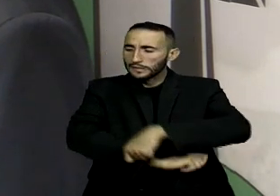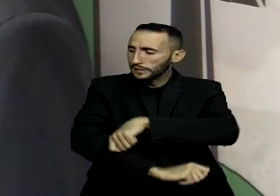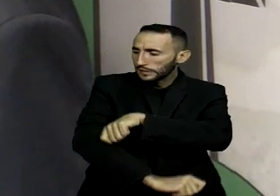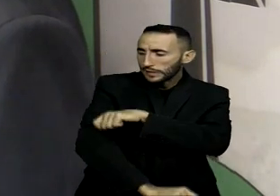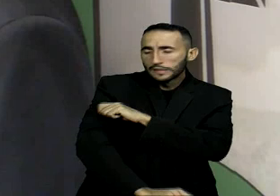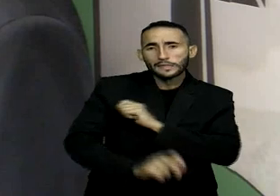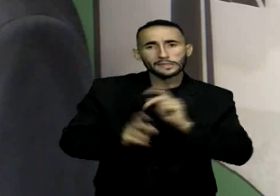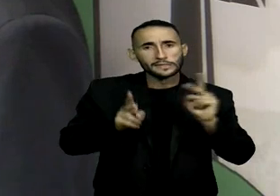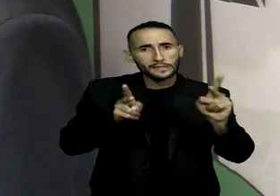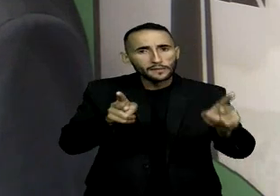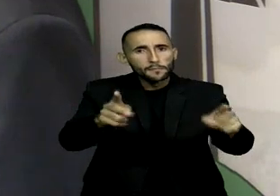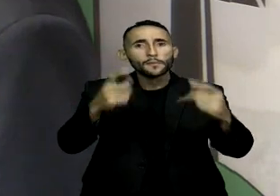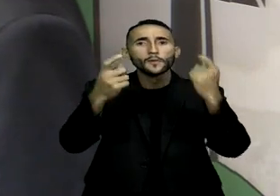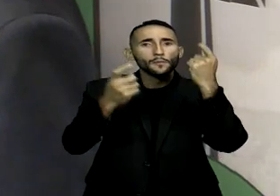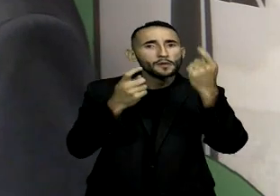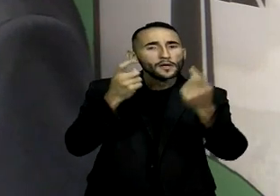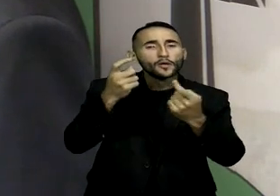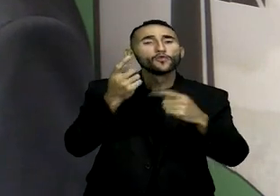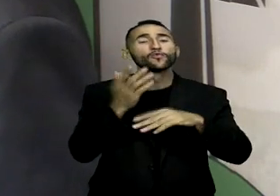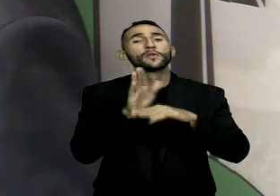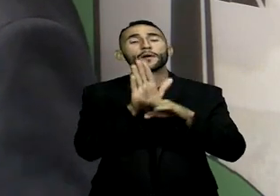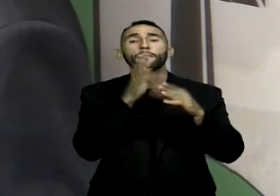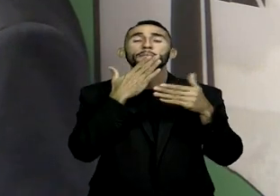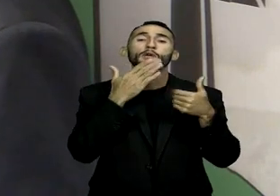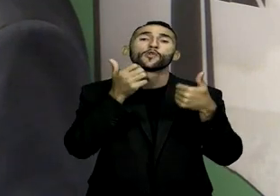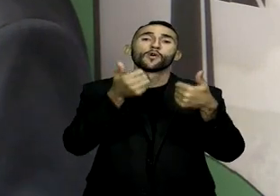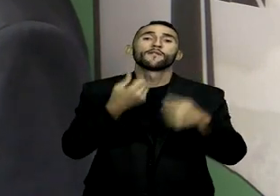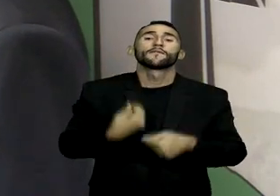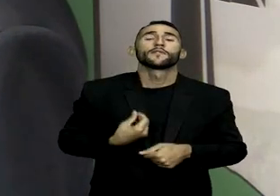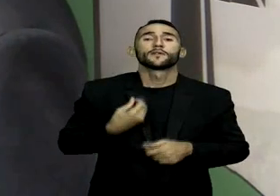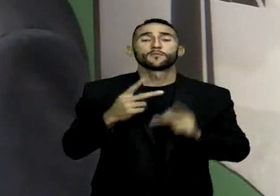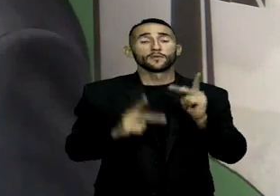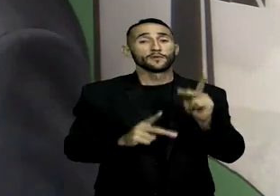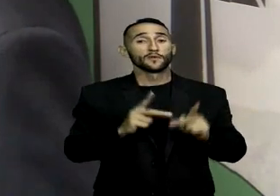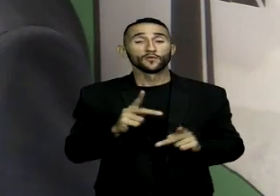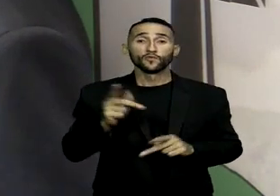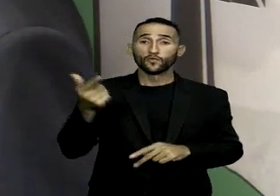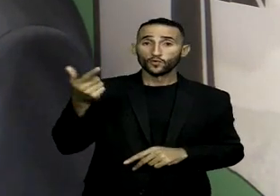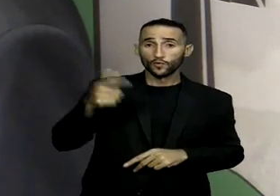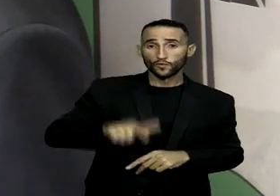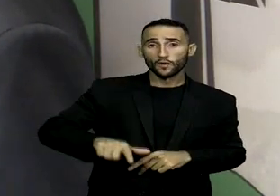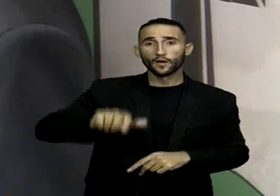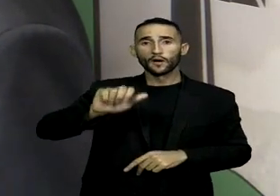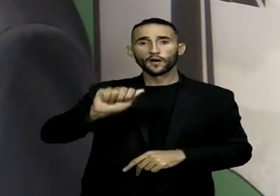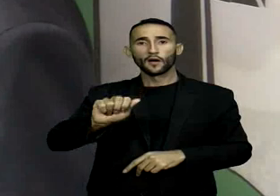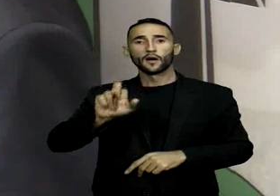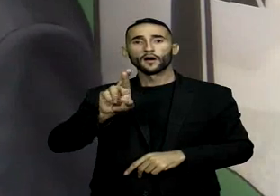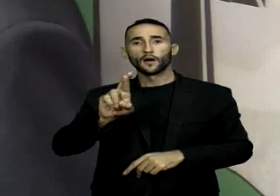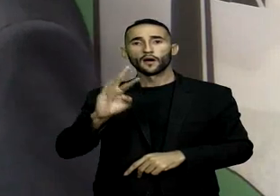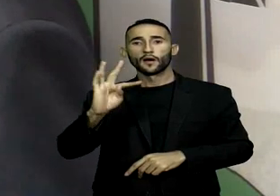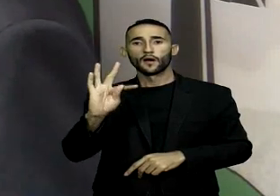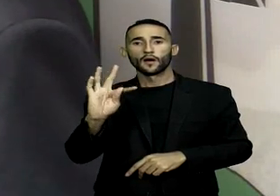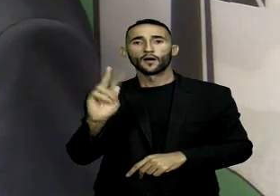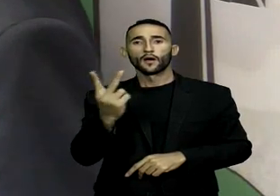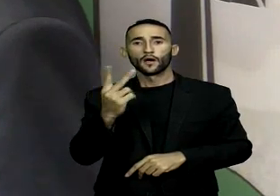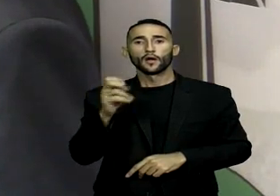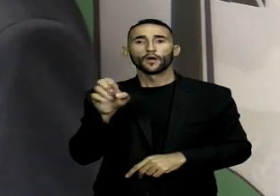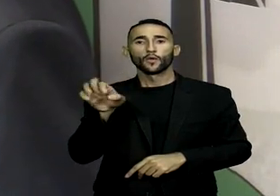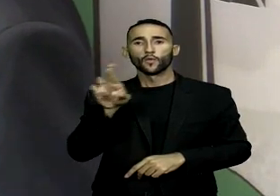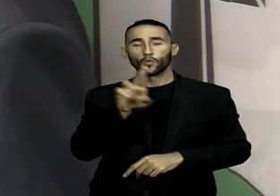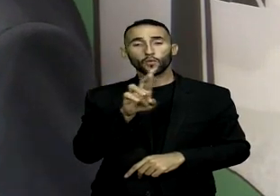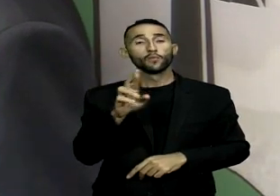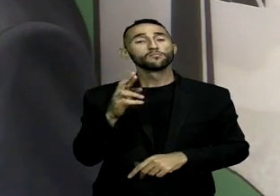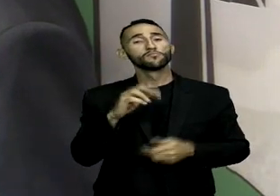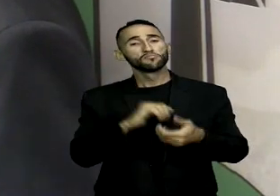a melhorar o dia a dia das pessoas aqui na nossa cidade. Então, Arthur, aqui também, em nome dos dois, saudar todos os familiares